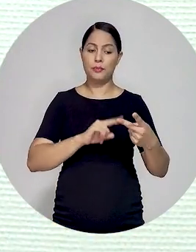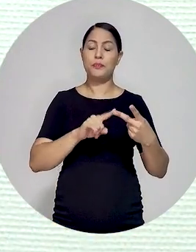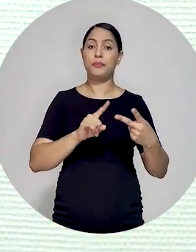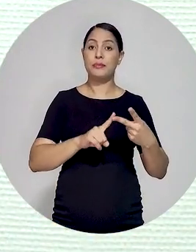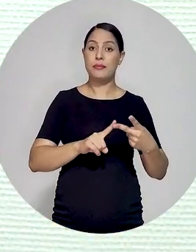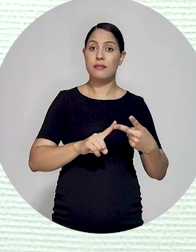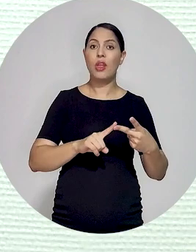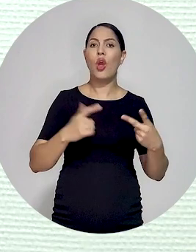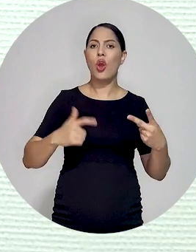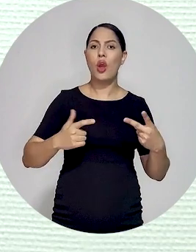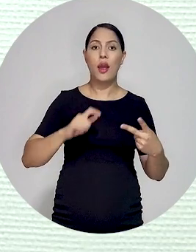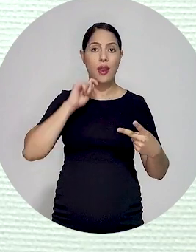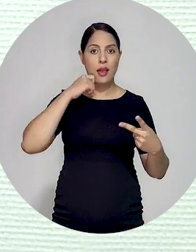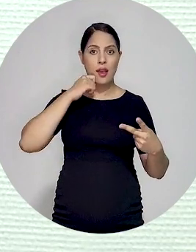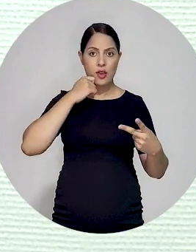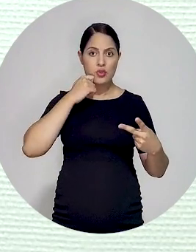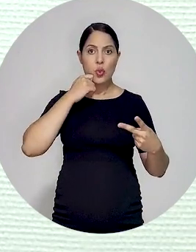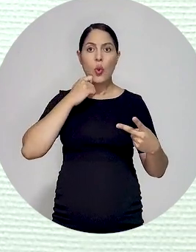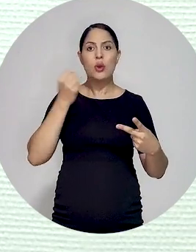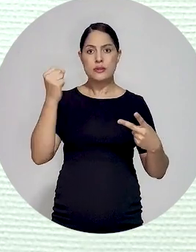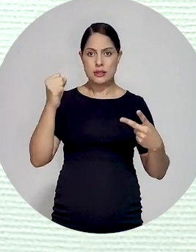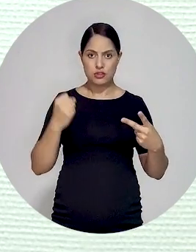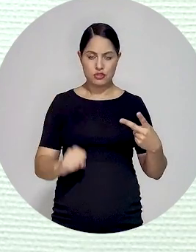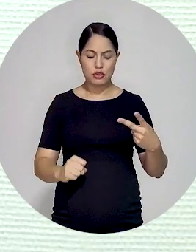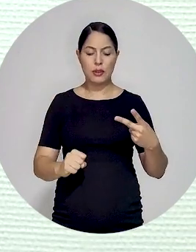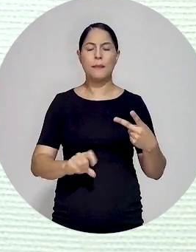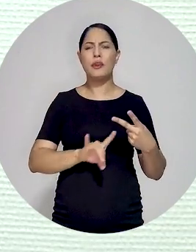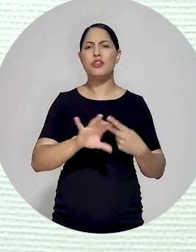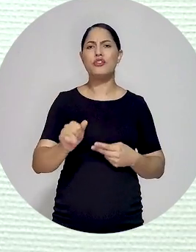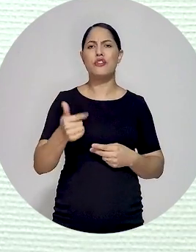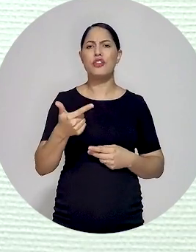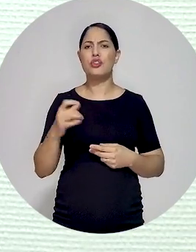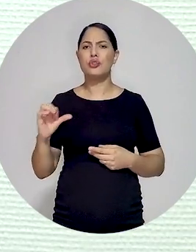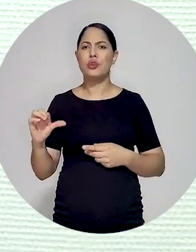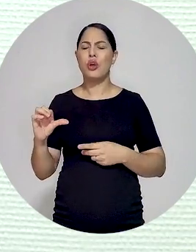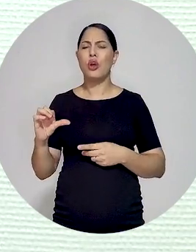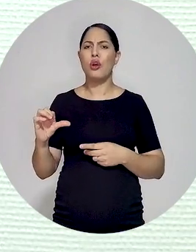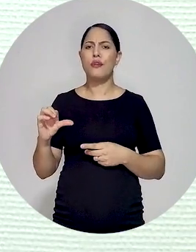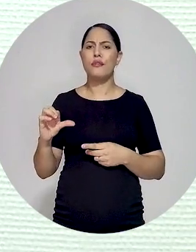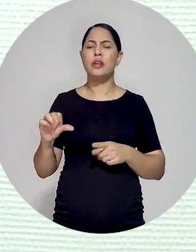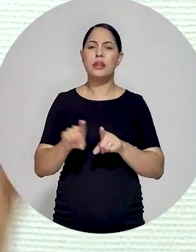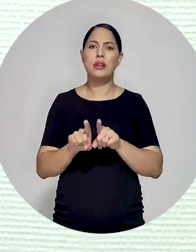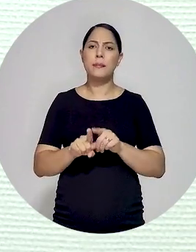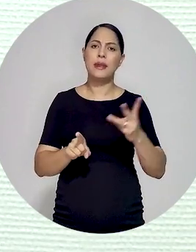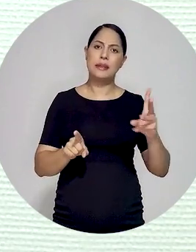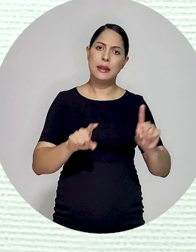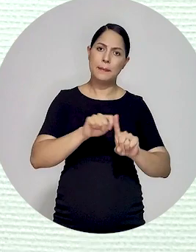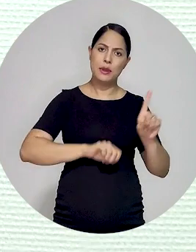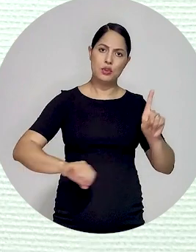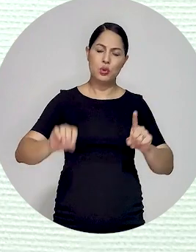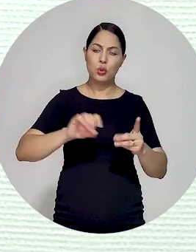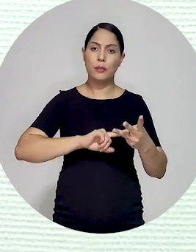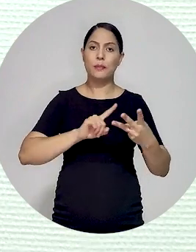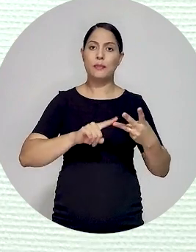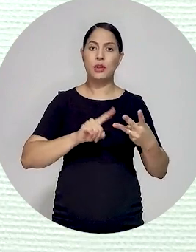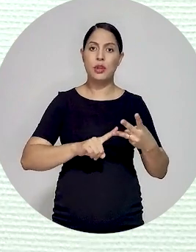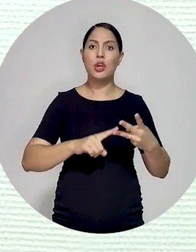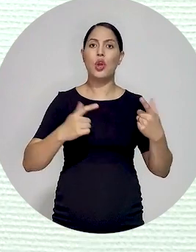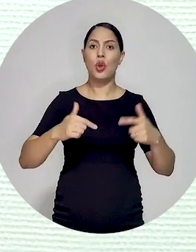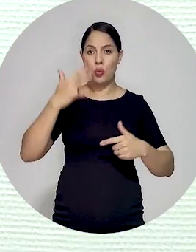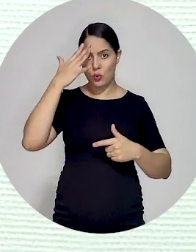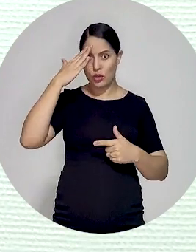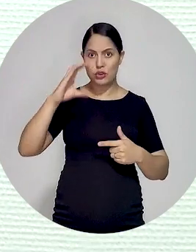teremos mais 2 etapas do circuito. Primeiro, em Aracaju, Sergipe, nos dias 29 e 30 de outubro, e